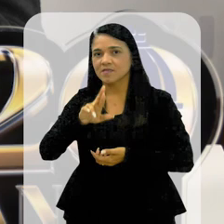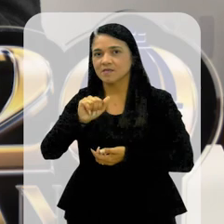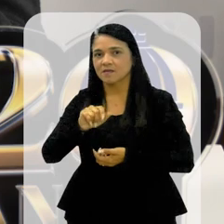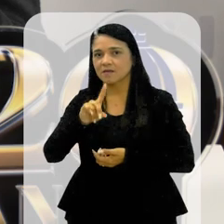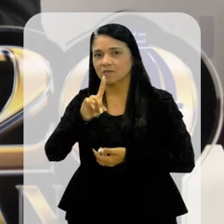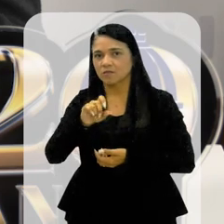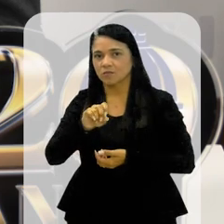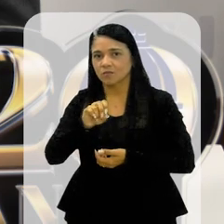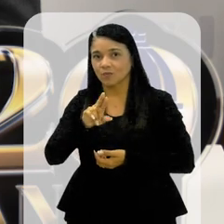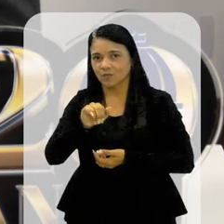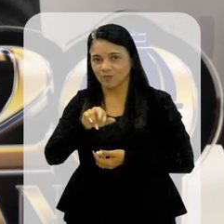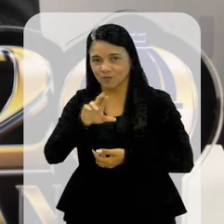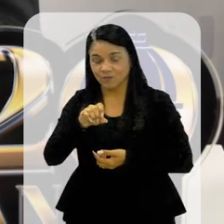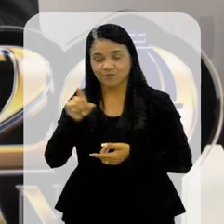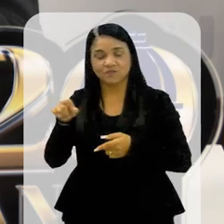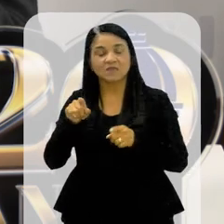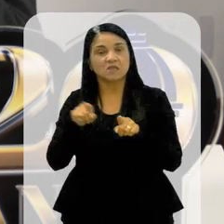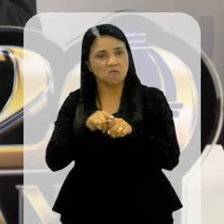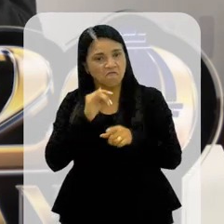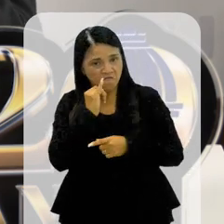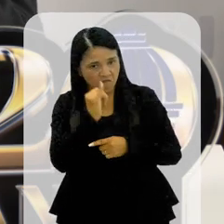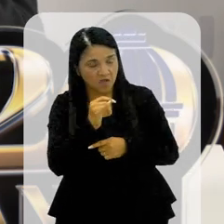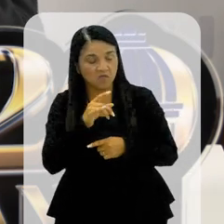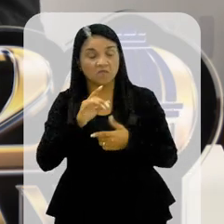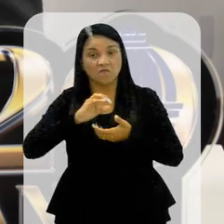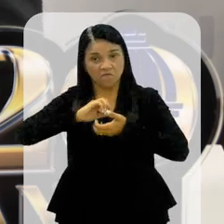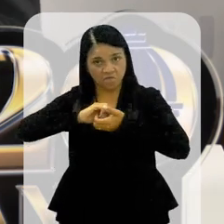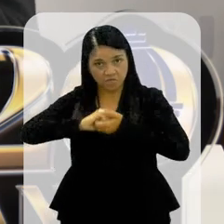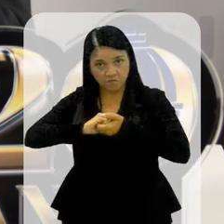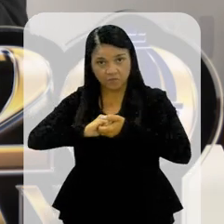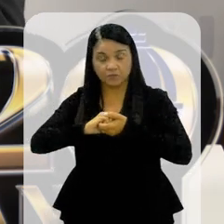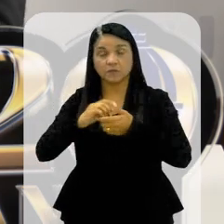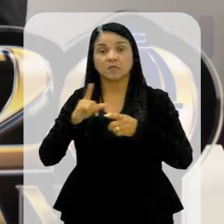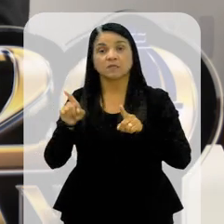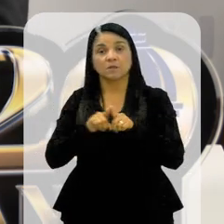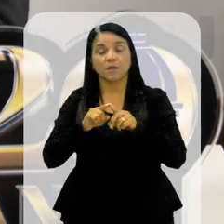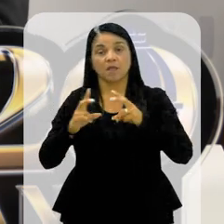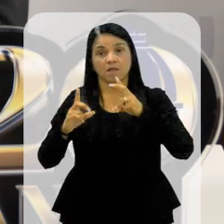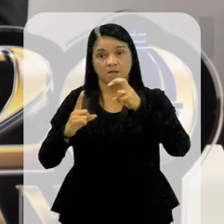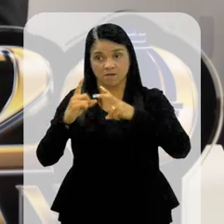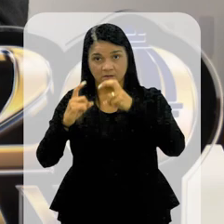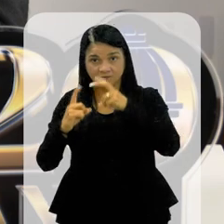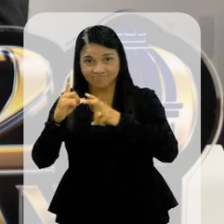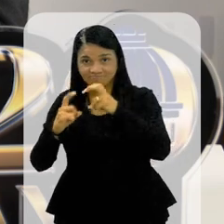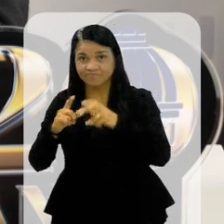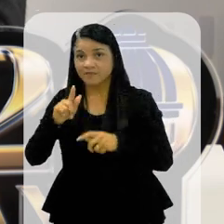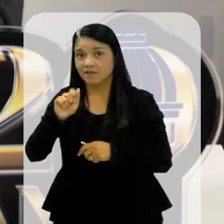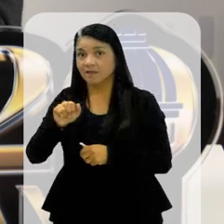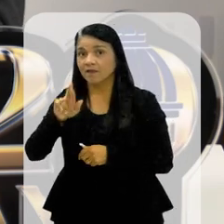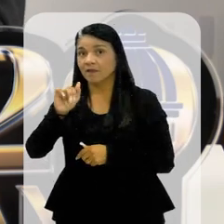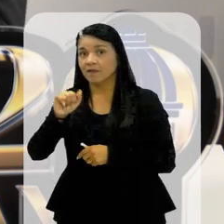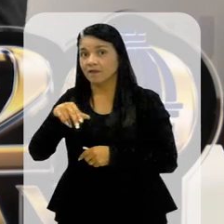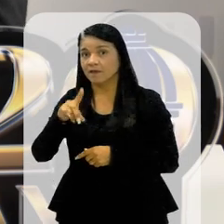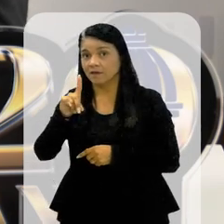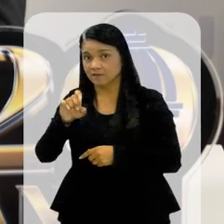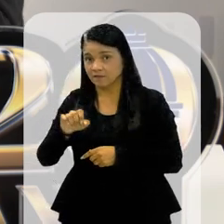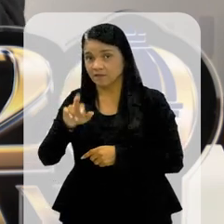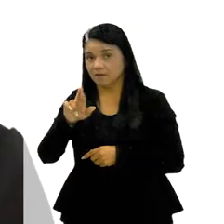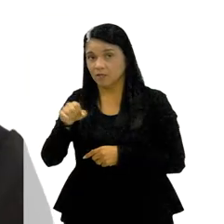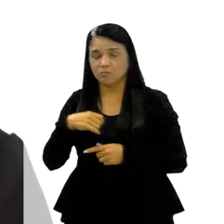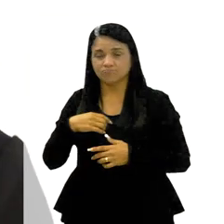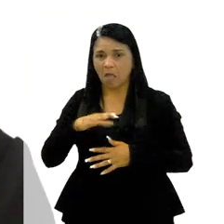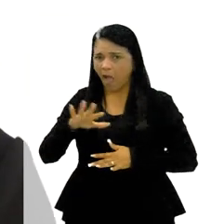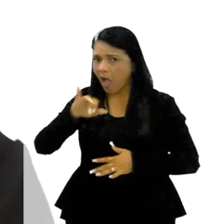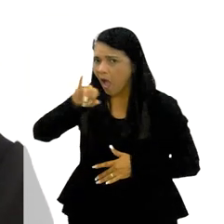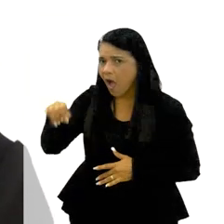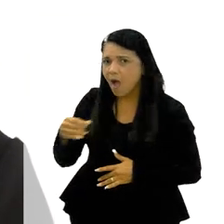não, eu volto a reiterar. Eu falo que tanto Viradouro quanto Grande Rio foram as escolas que melhor aproveitaram o novo